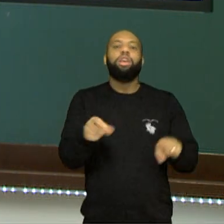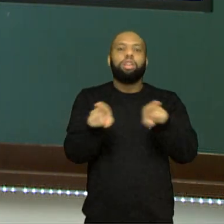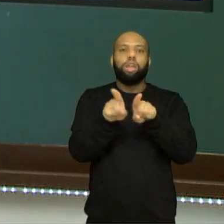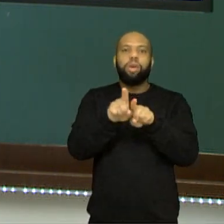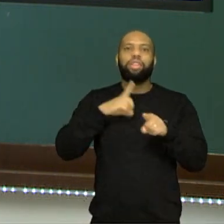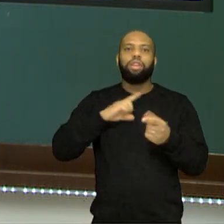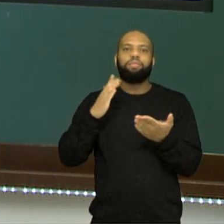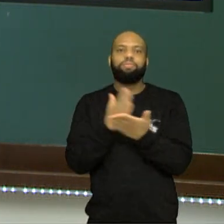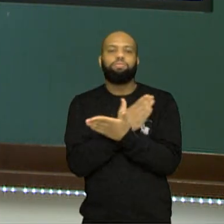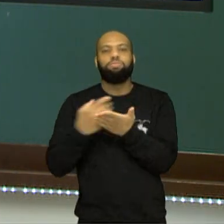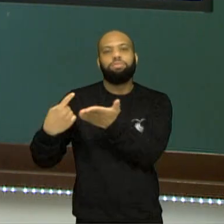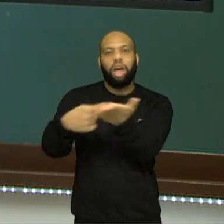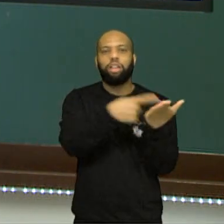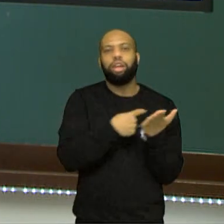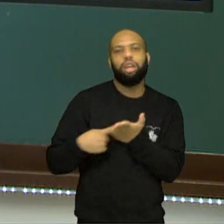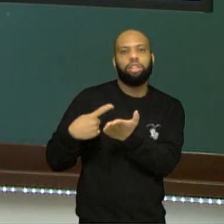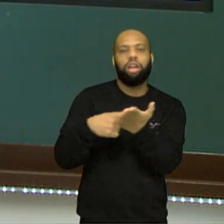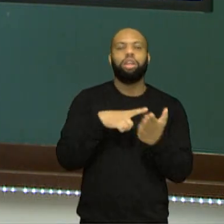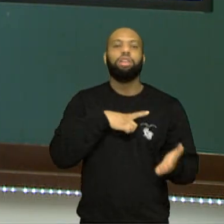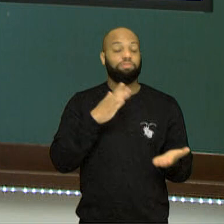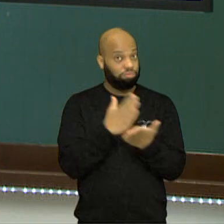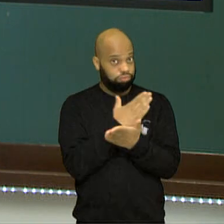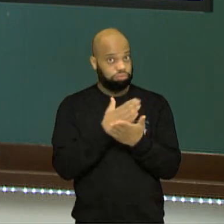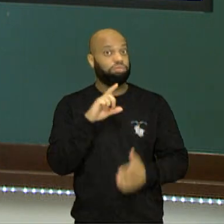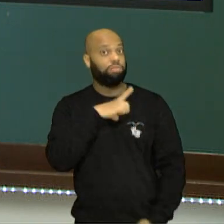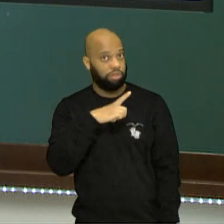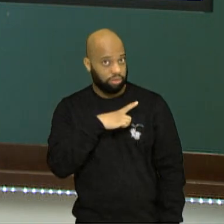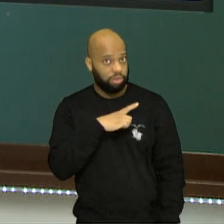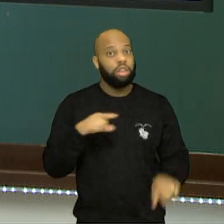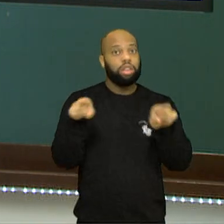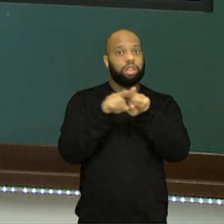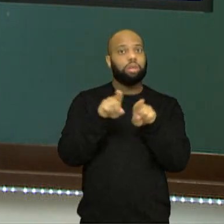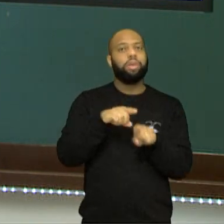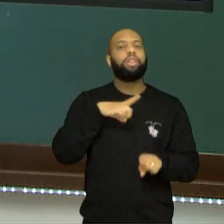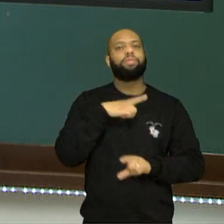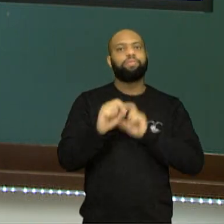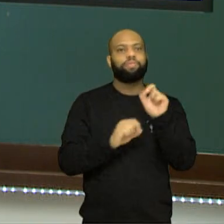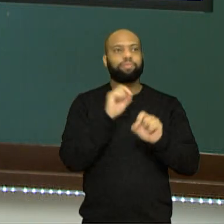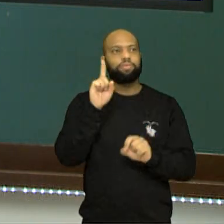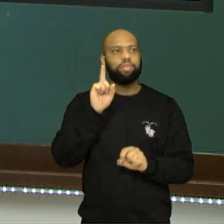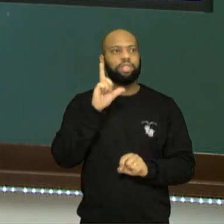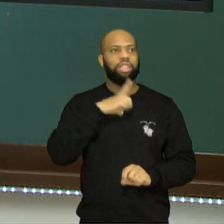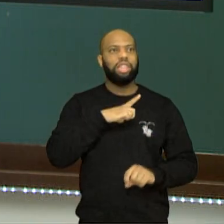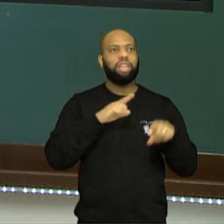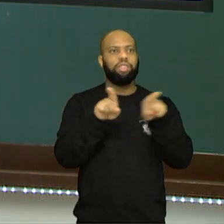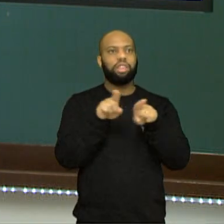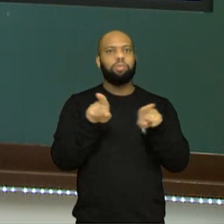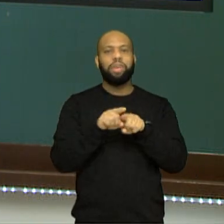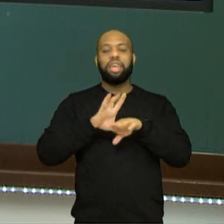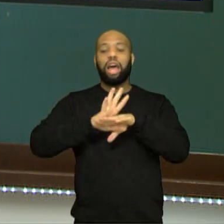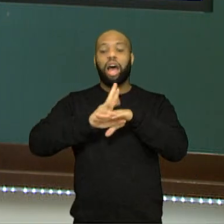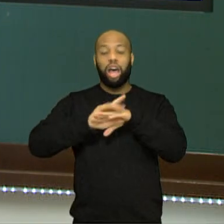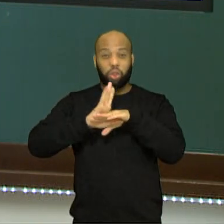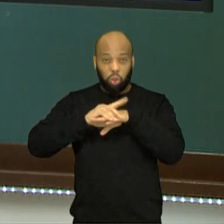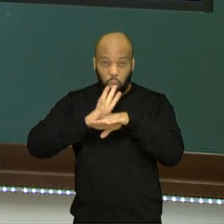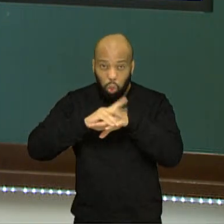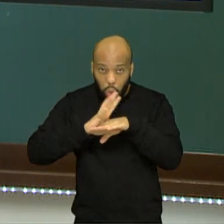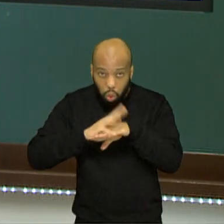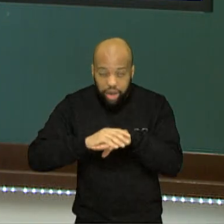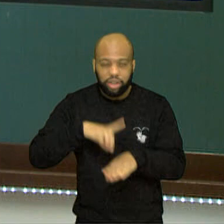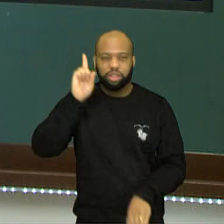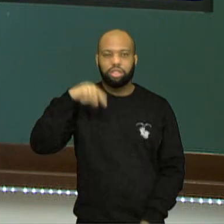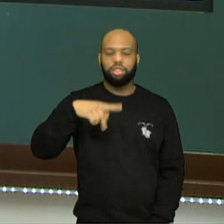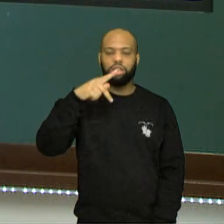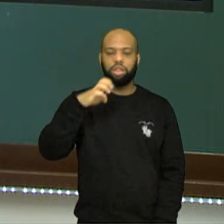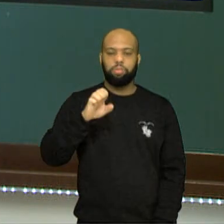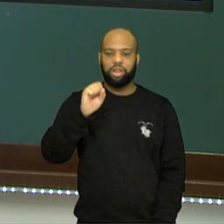que a gente teve, como eu comentei, né, algumas proximidades ali, a gente também teve a Grande Peste, pessoal. Esse século XIV,